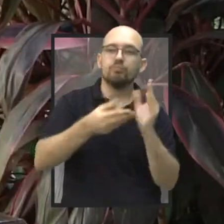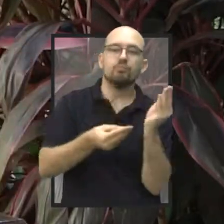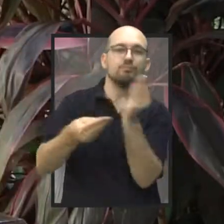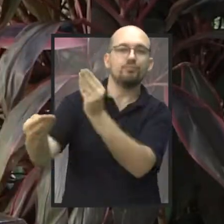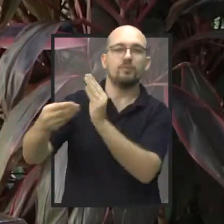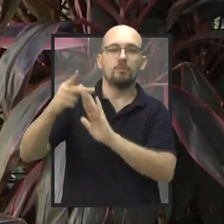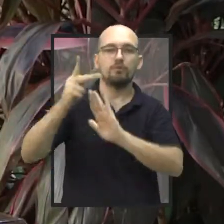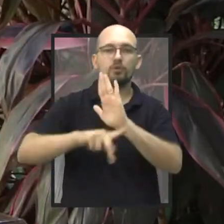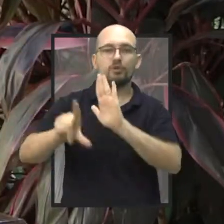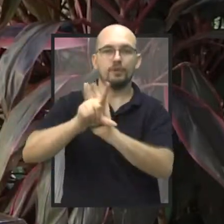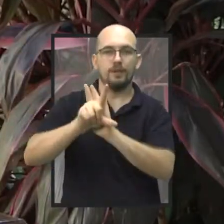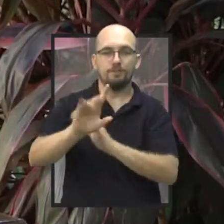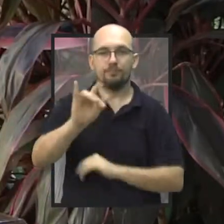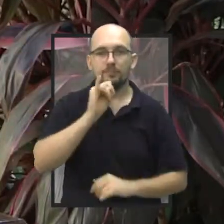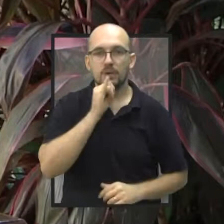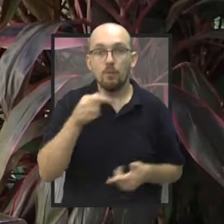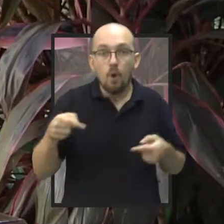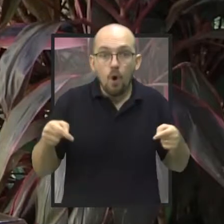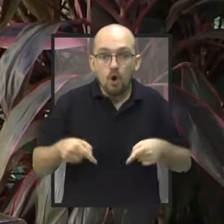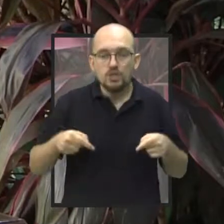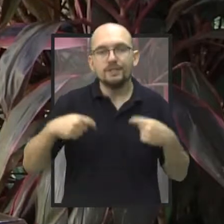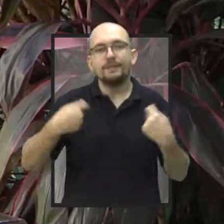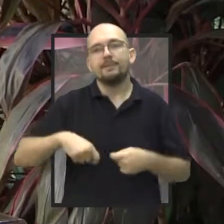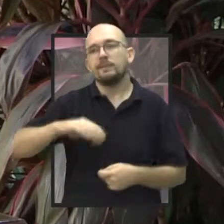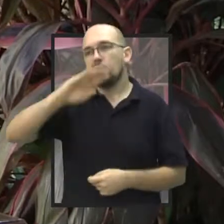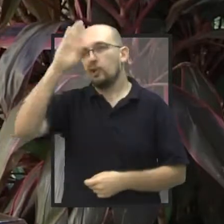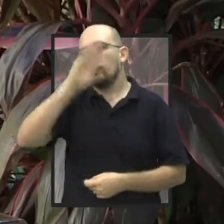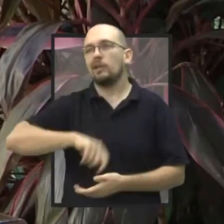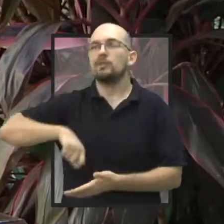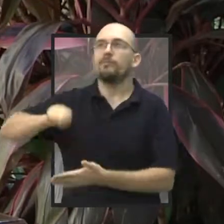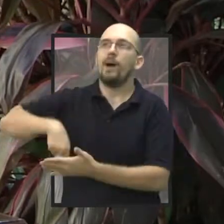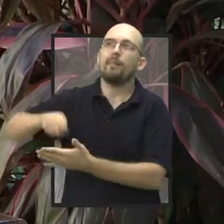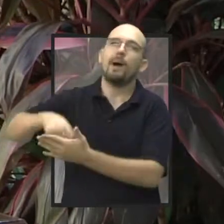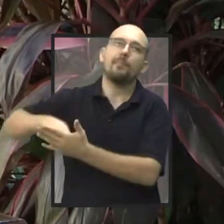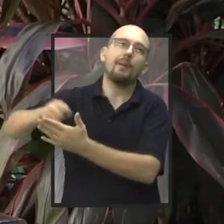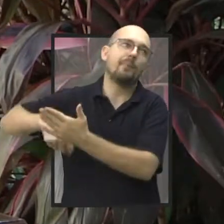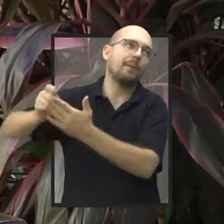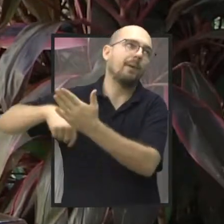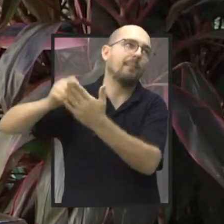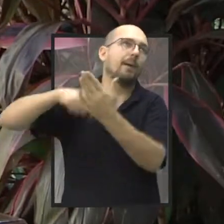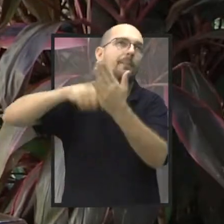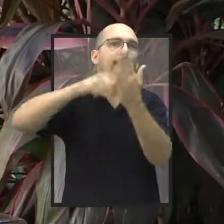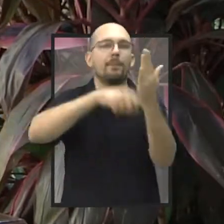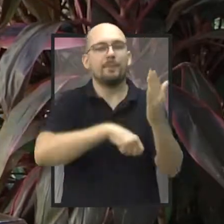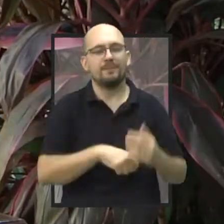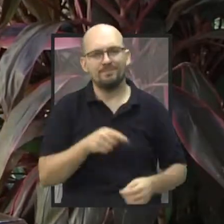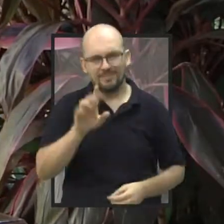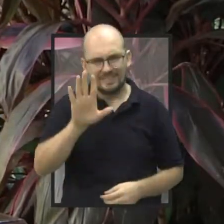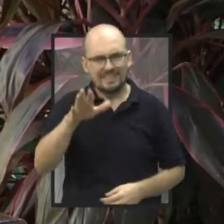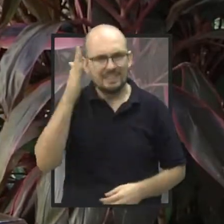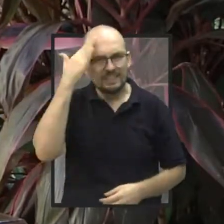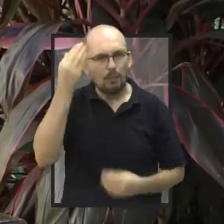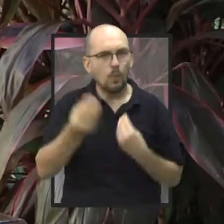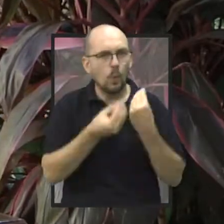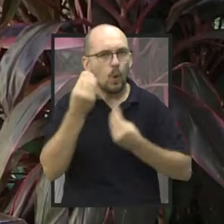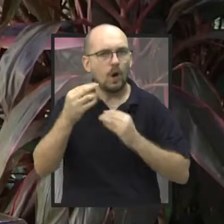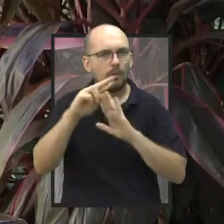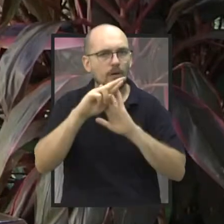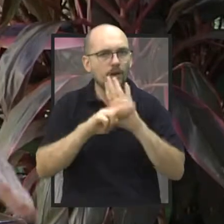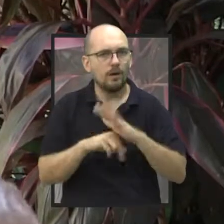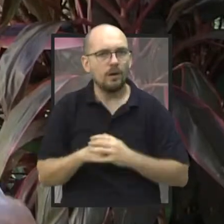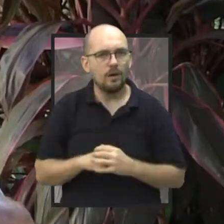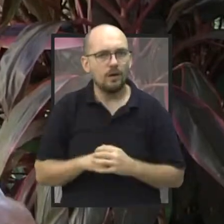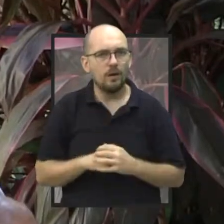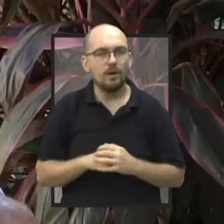hoje, você precisaria da assinatura do Brasil inteiro. Sabe como é que está disciplinado isso? É de